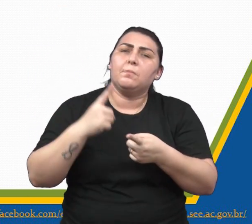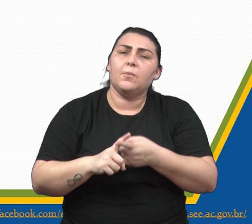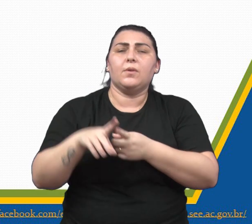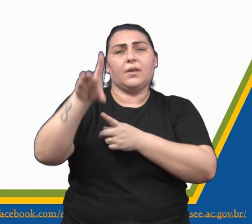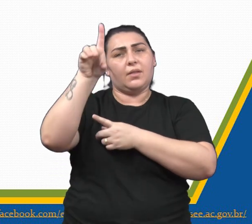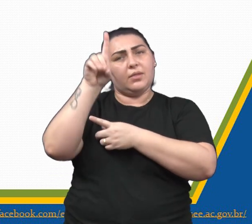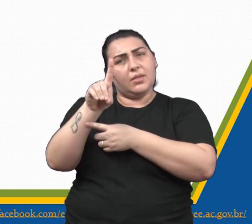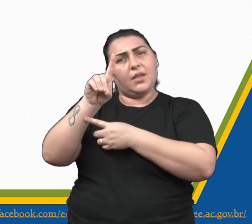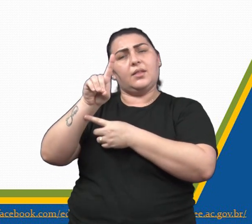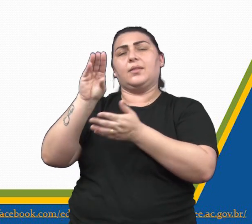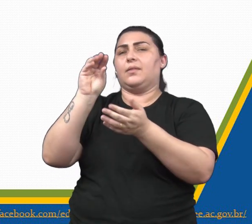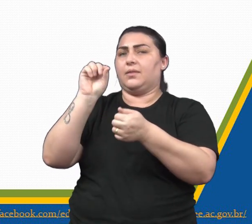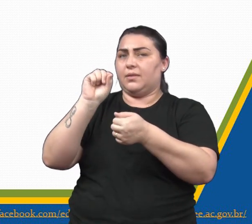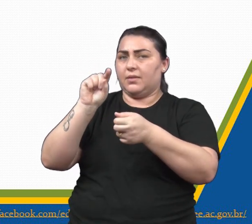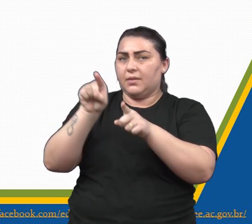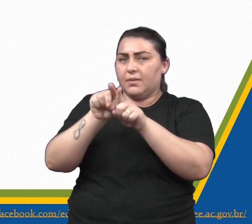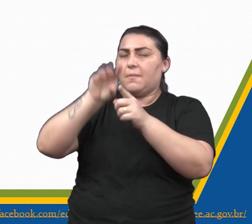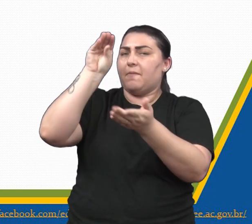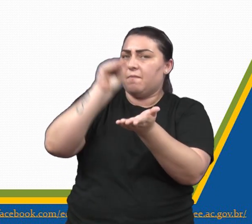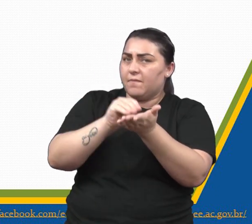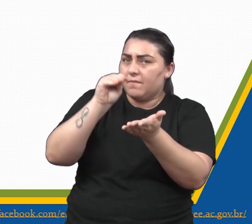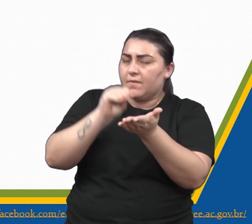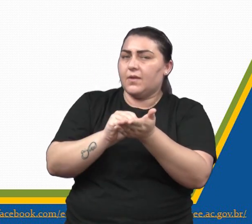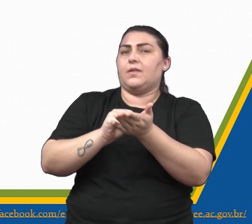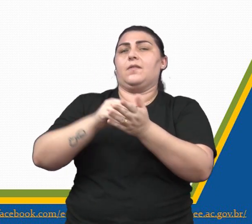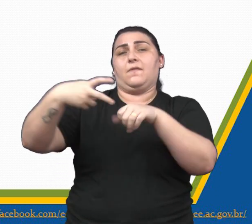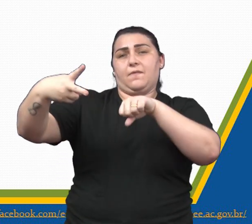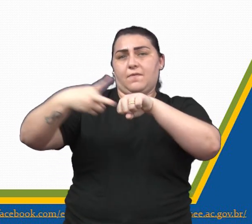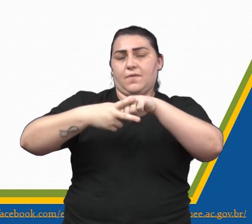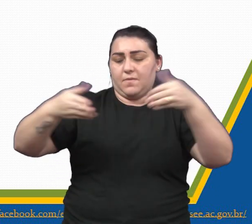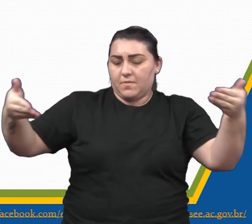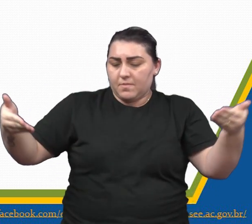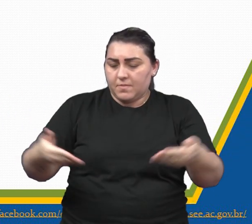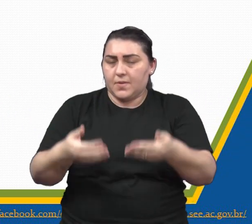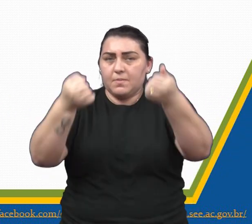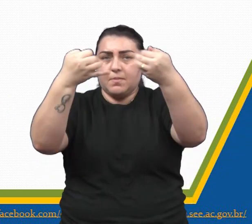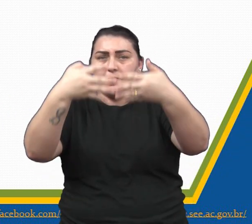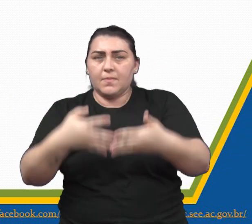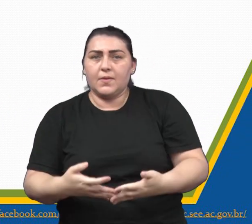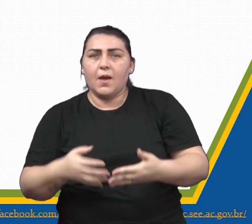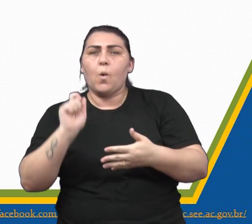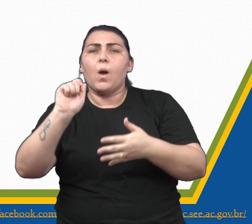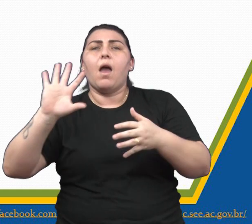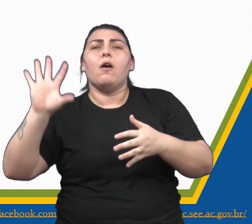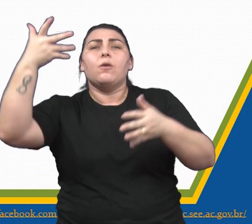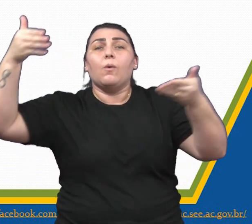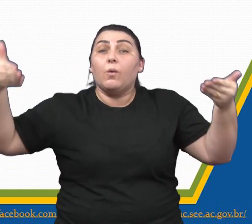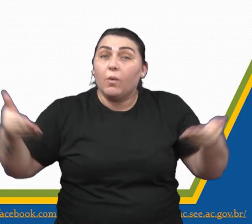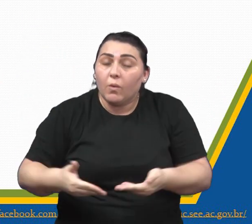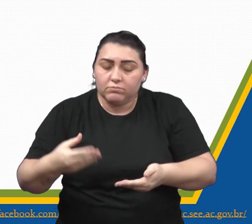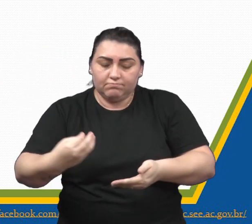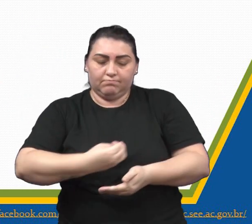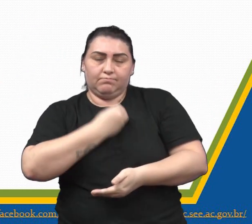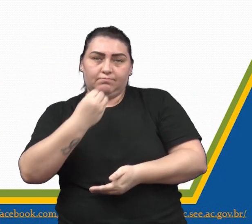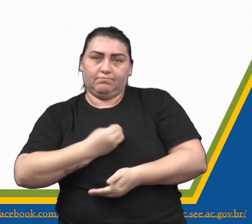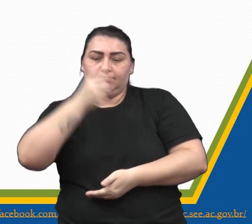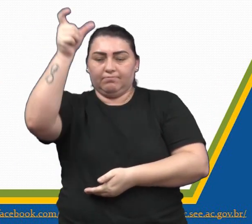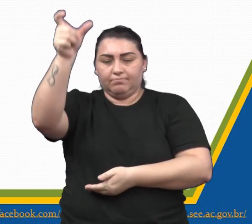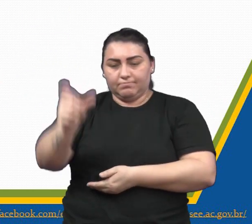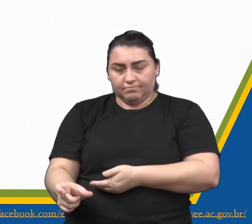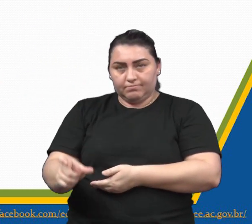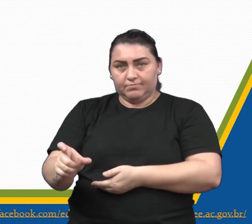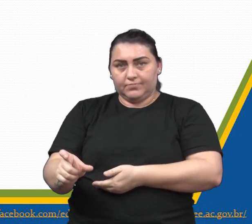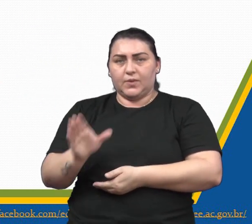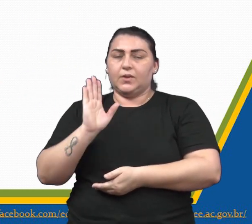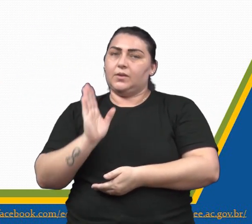alternativa D está incorreta. O verbo no presente para contar fatos atuais da vida de uma pessoa. O relato